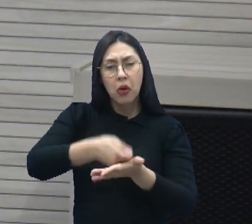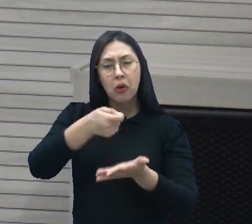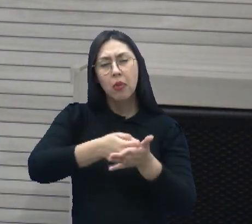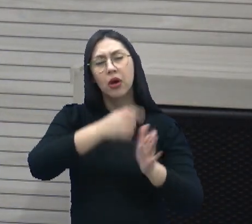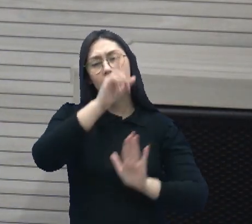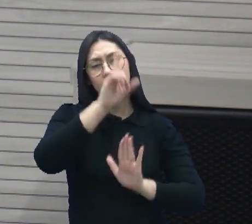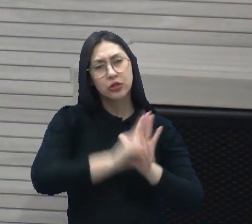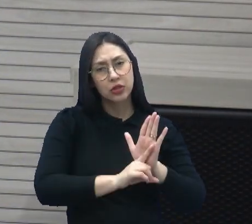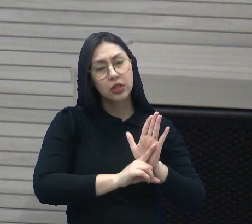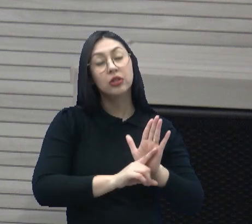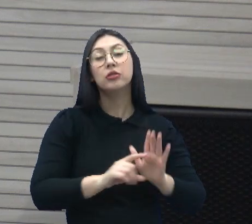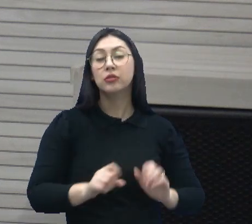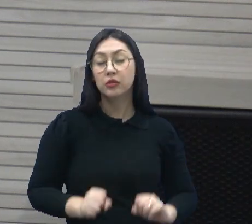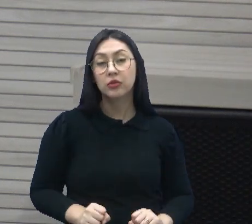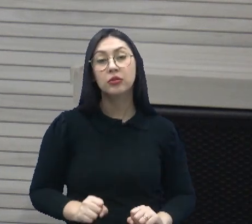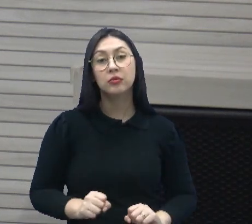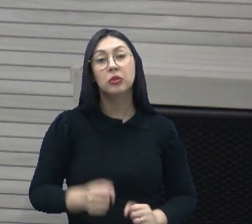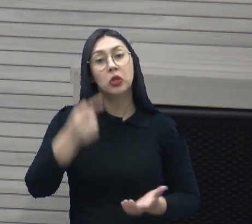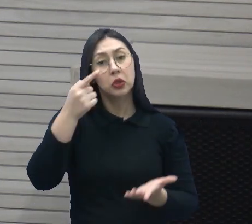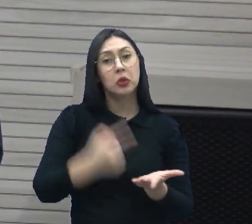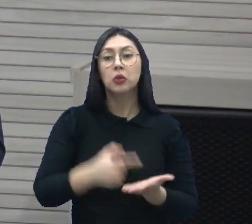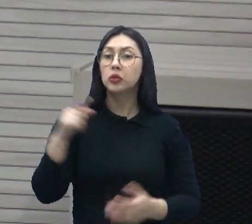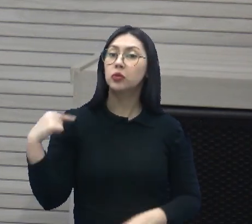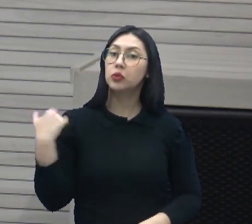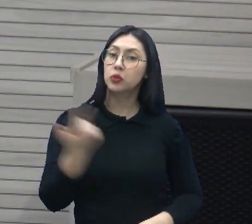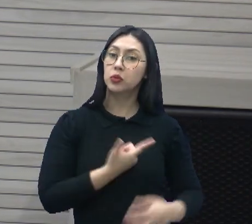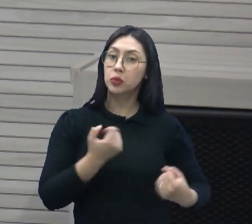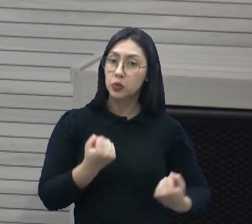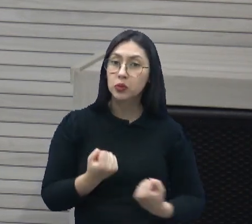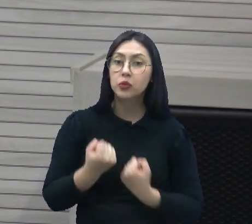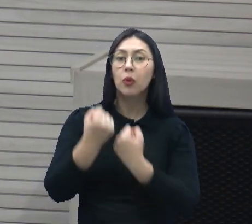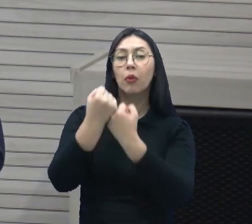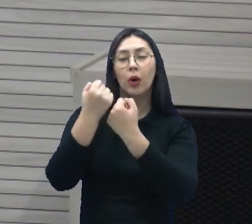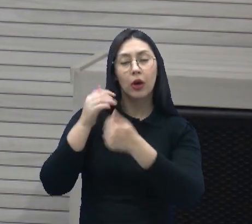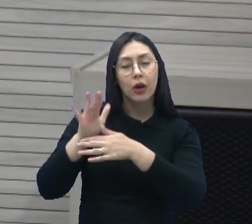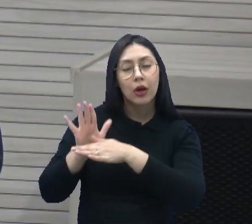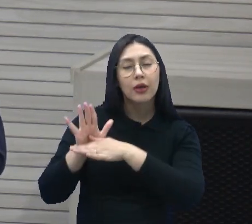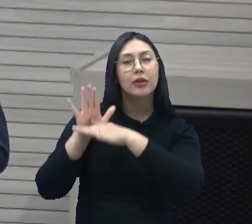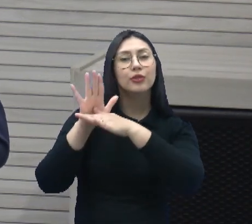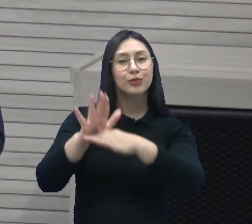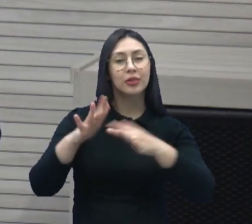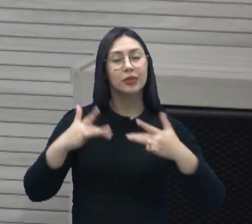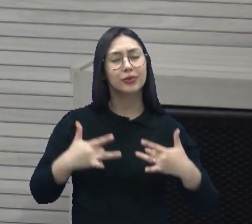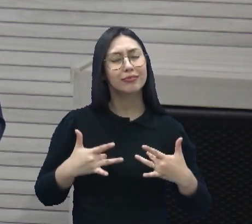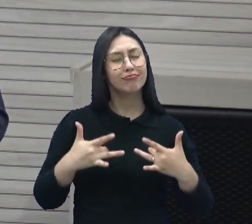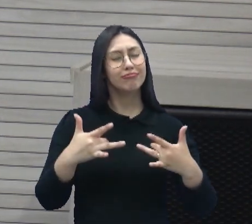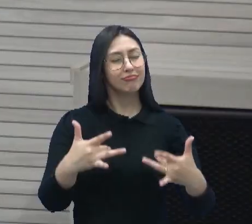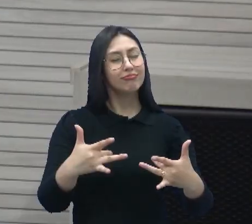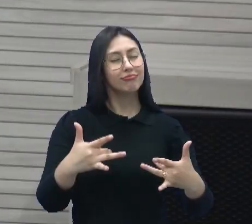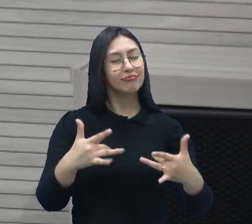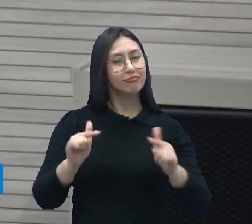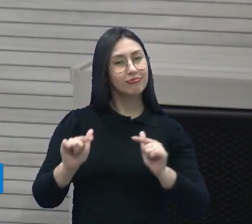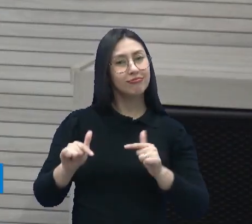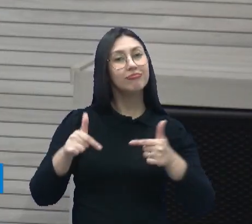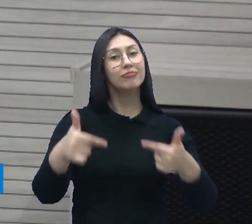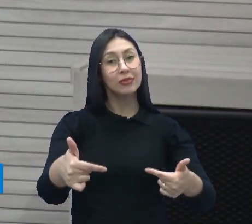suas reivindicações. Conte com o nosso apoio, com nossa ajuda, com nossa solidariedade aí no movimento de